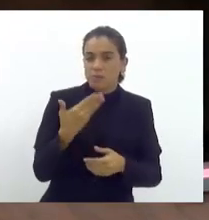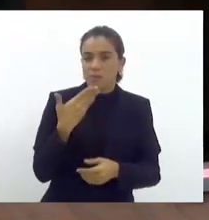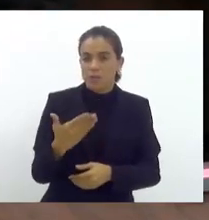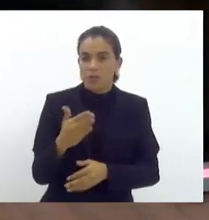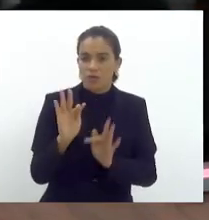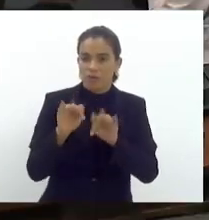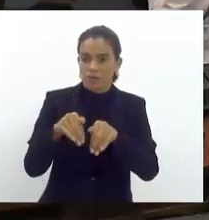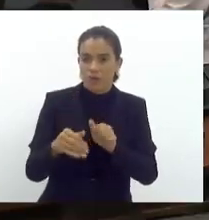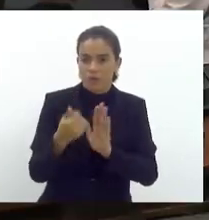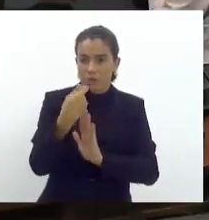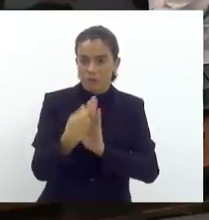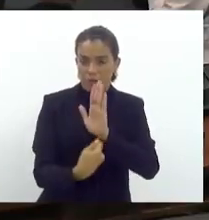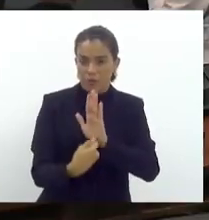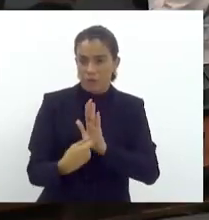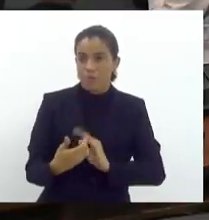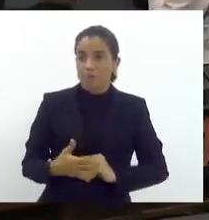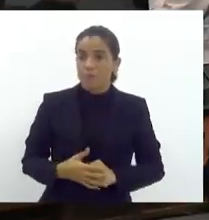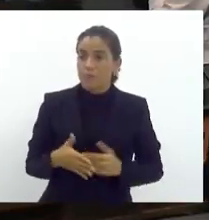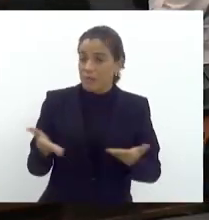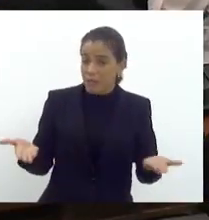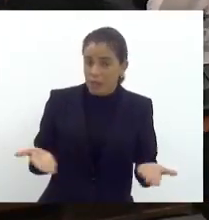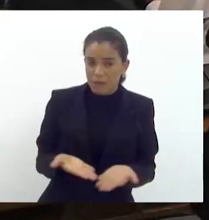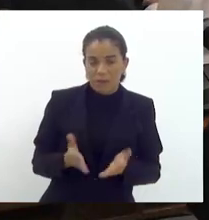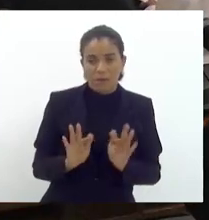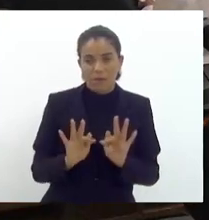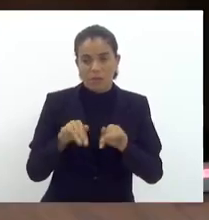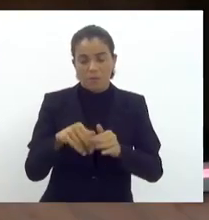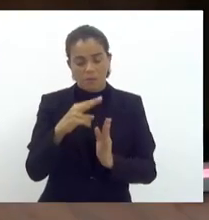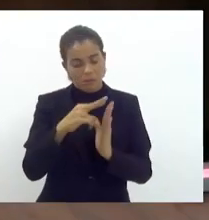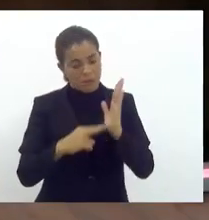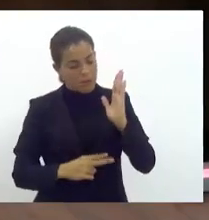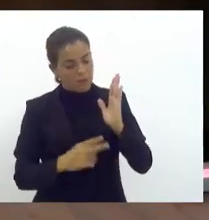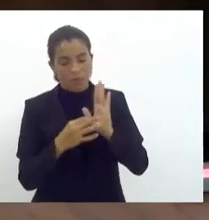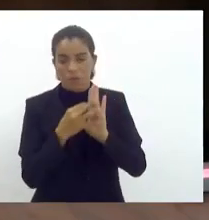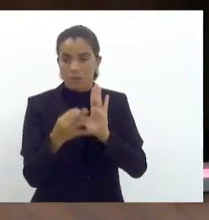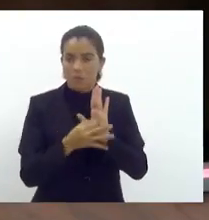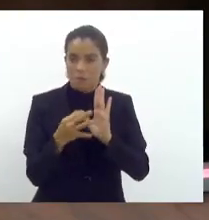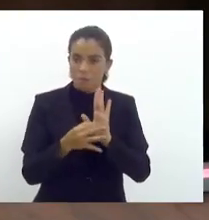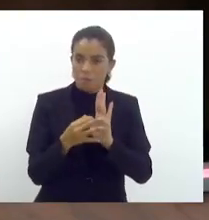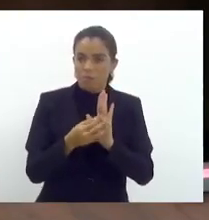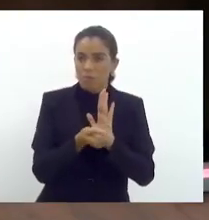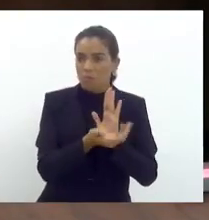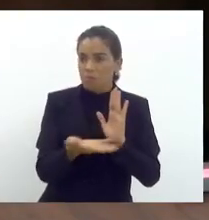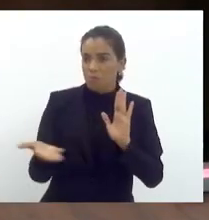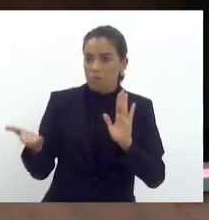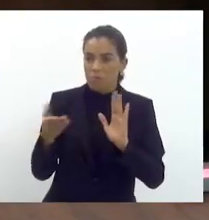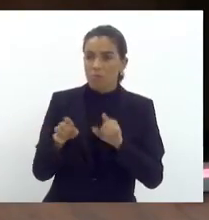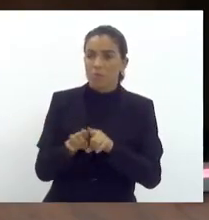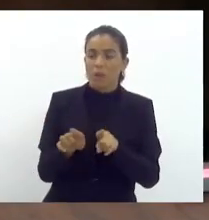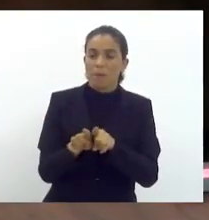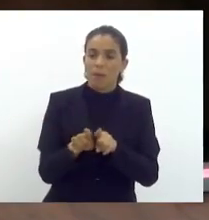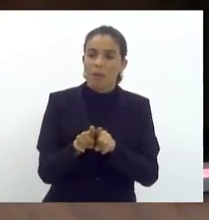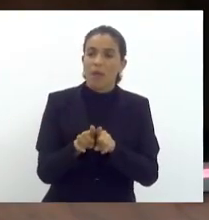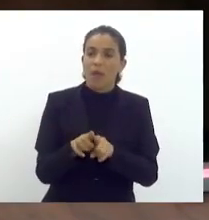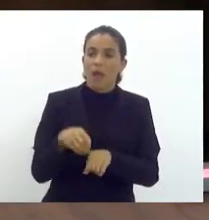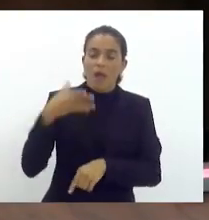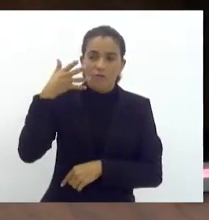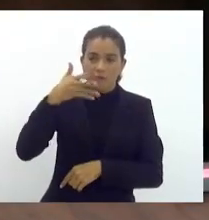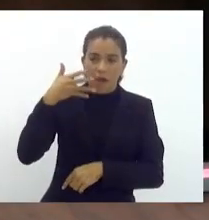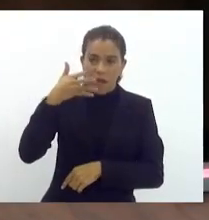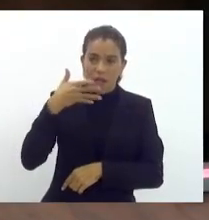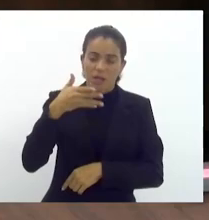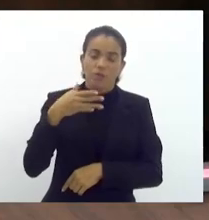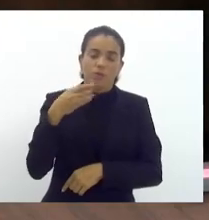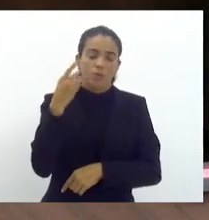de redação senhor presidente e Aqui termina a leitura do parecer trazendo aqui a colação também a fala do deputado